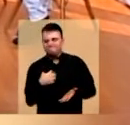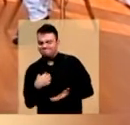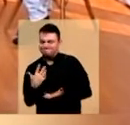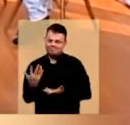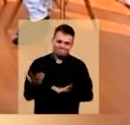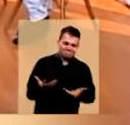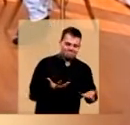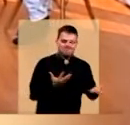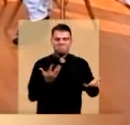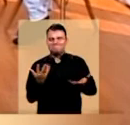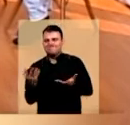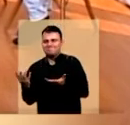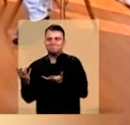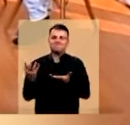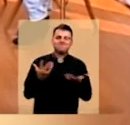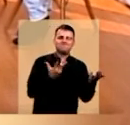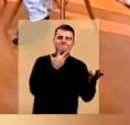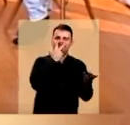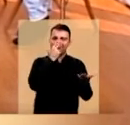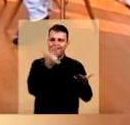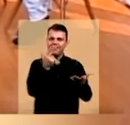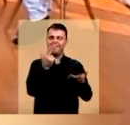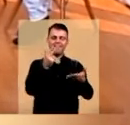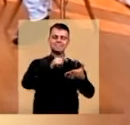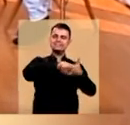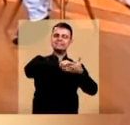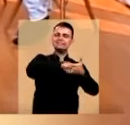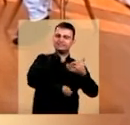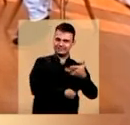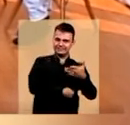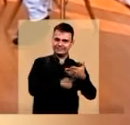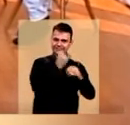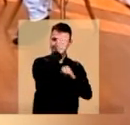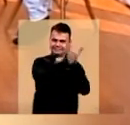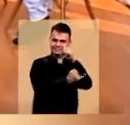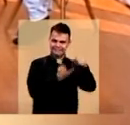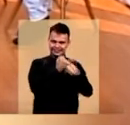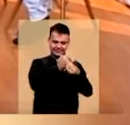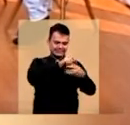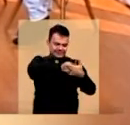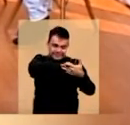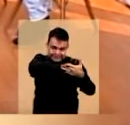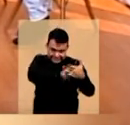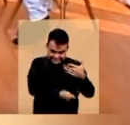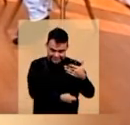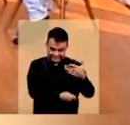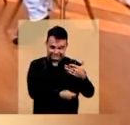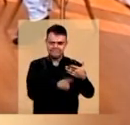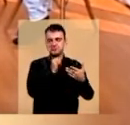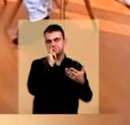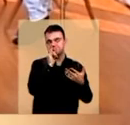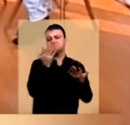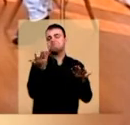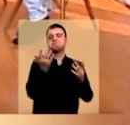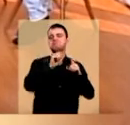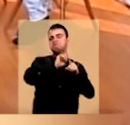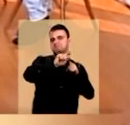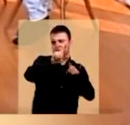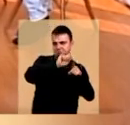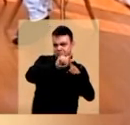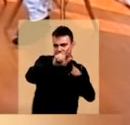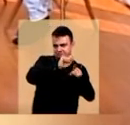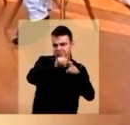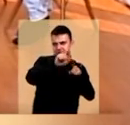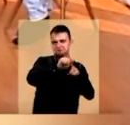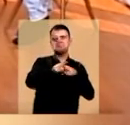meio assim... E aí é como se fosse uma assinatura de streaming. A gente também tem uma assinatura. Então, a gente paga...